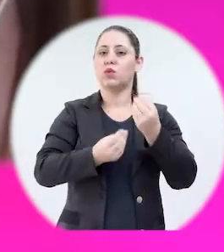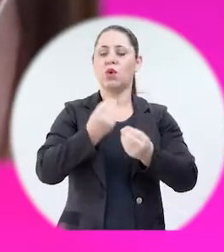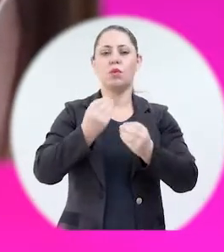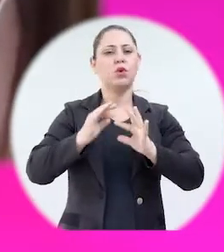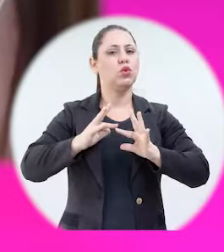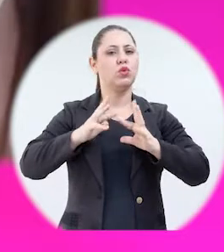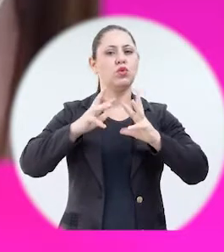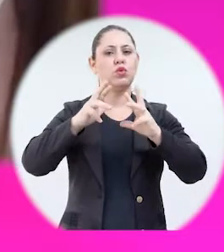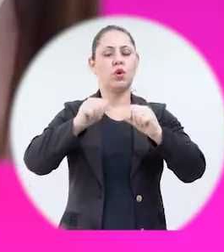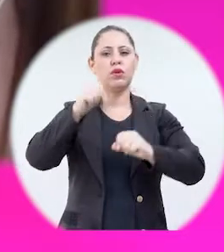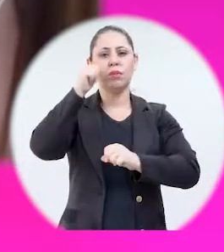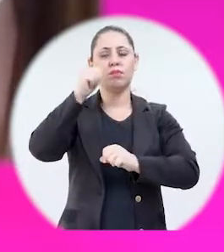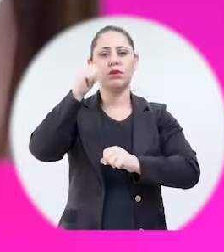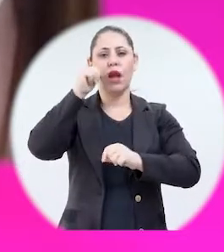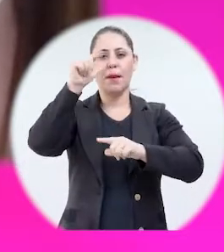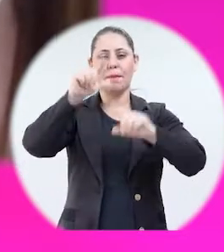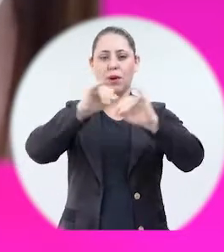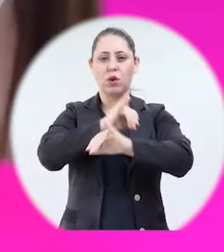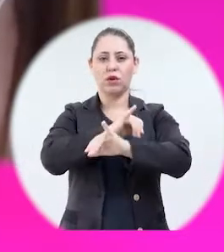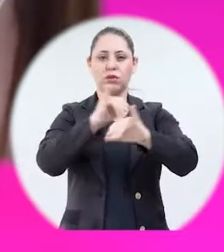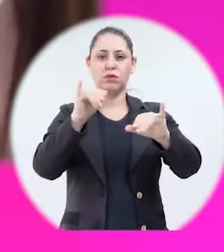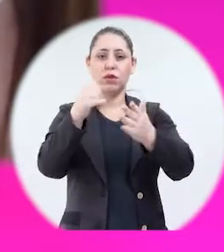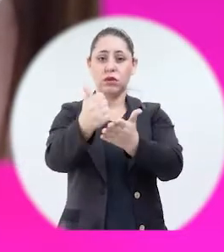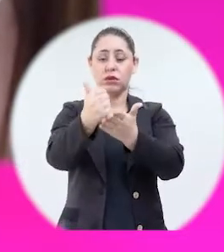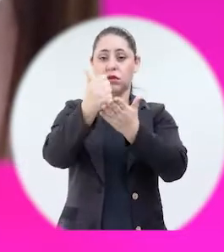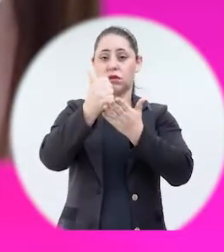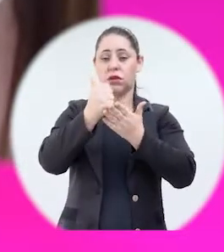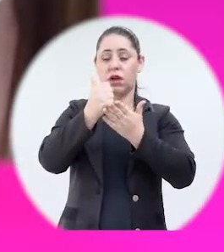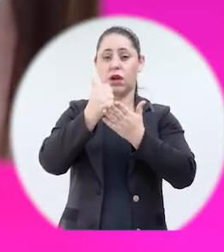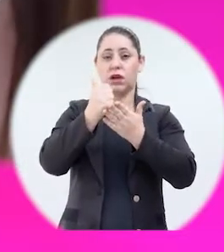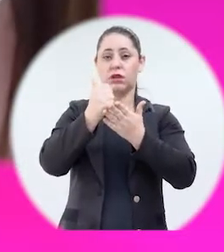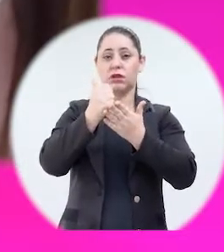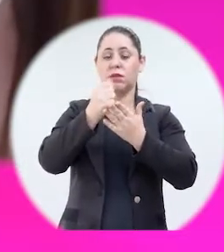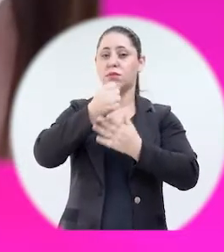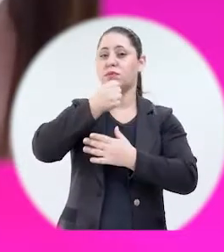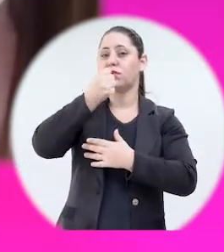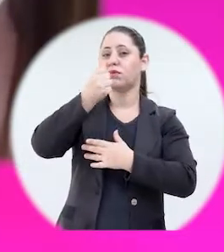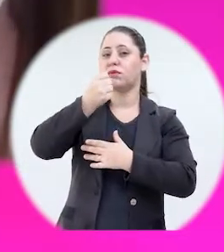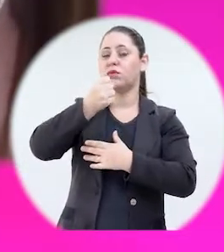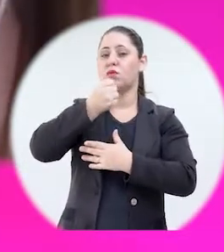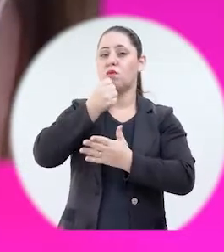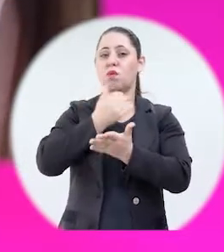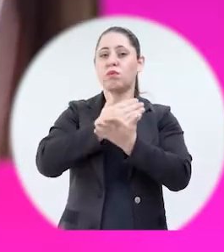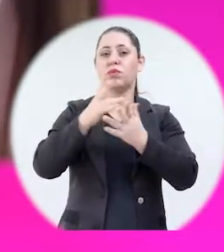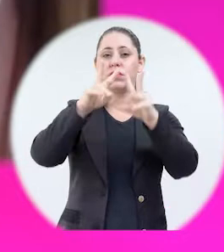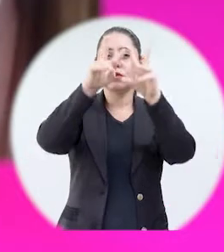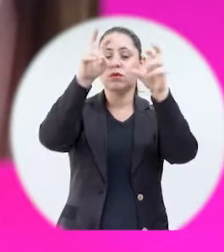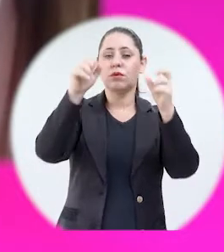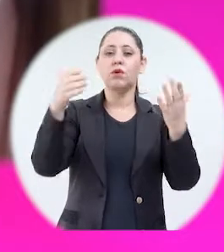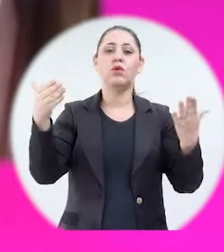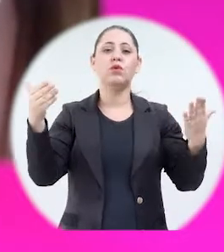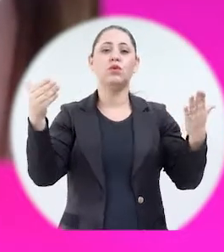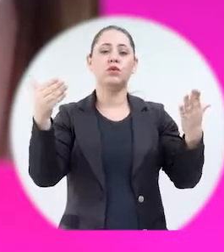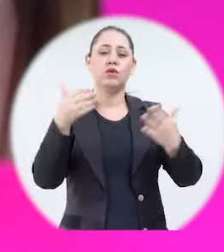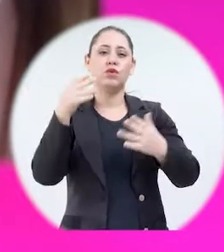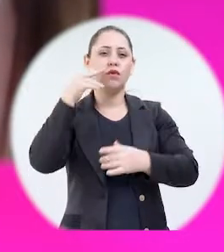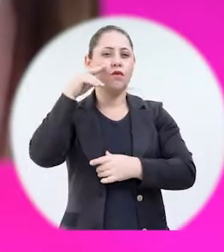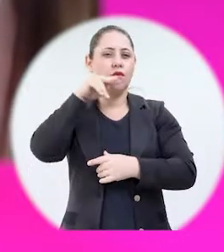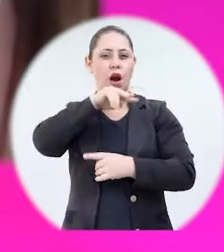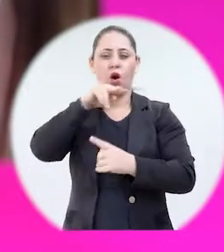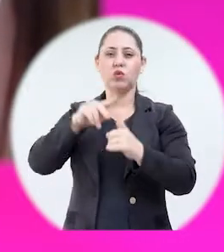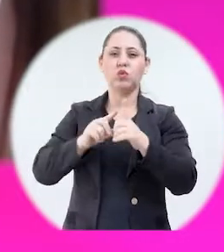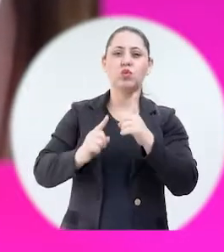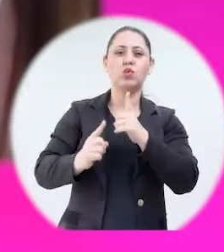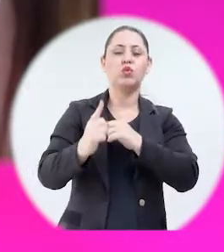faz em todas as edições do Mulheres em Debate, a gente traz uma reportagem para fazer a introdução do tema e hoje nós vamos ter